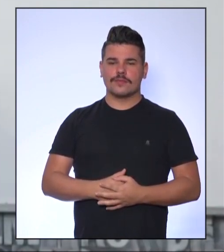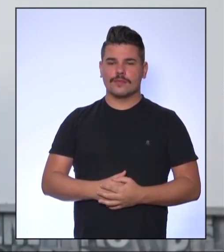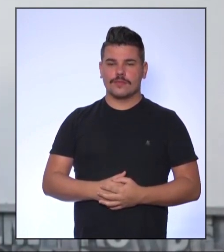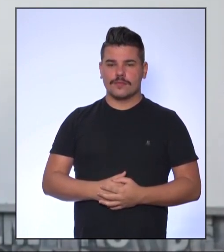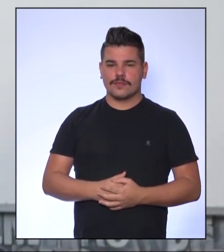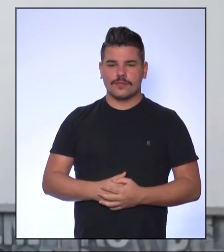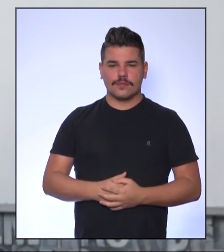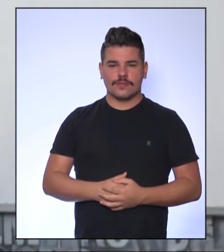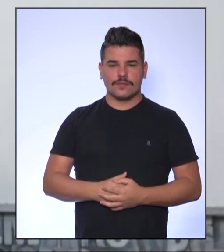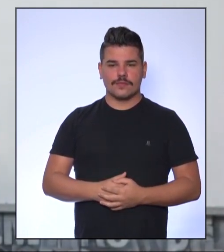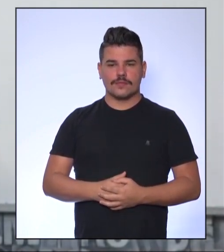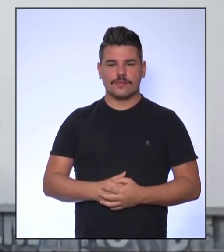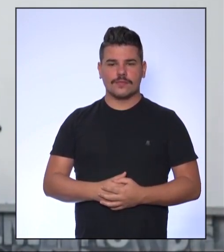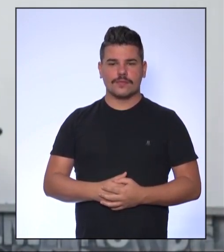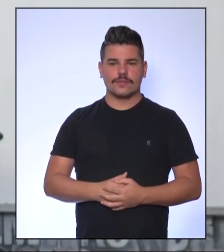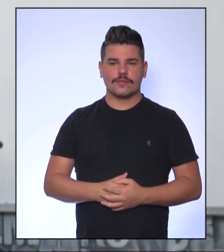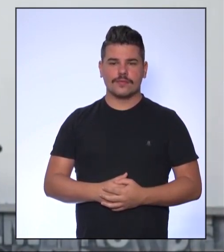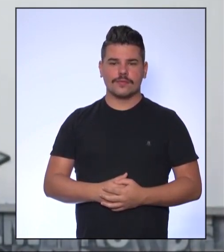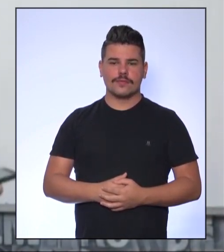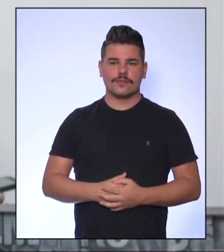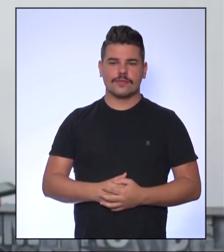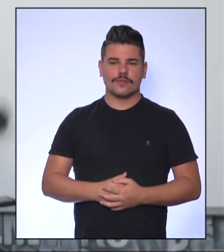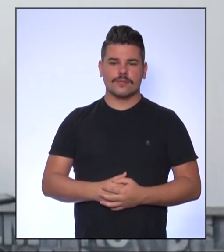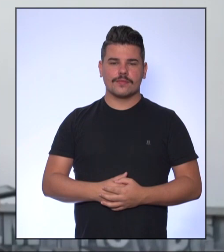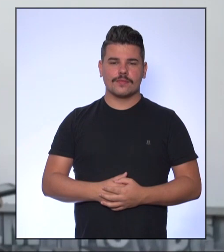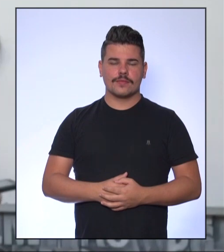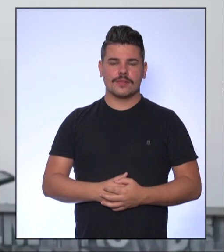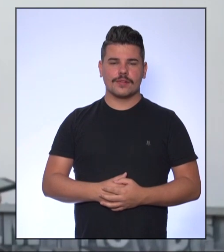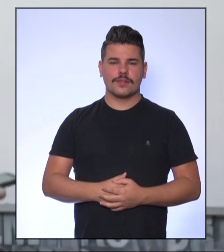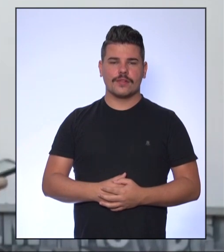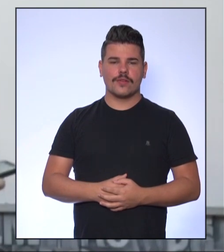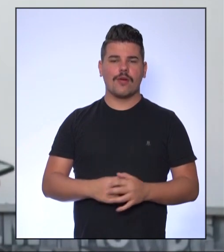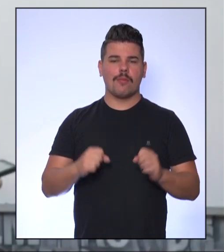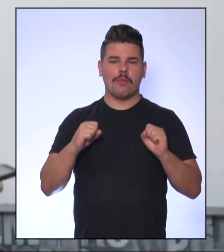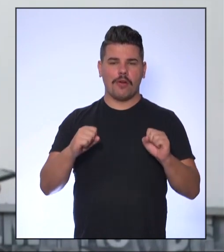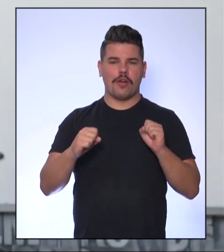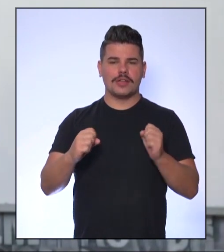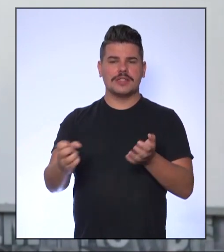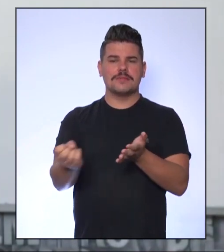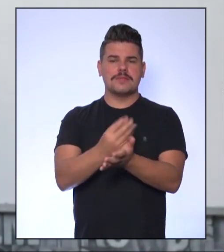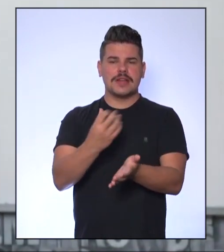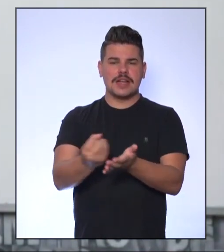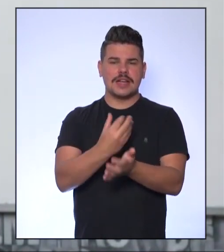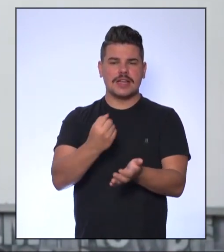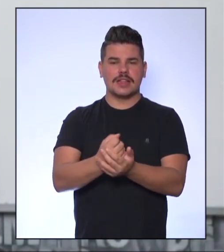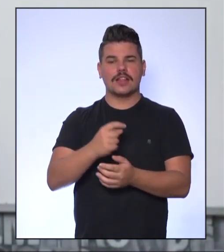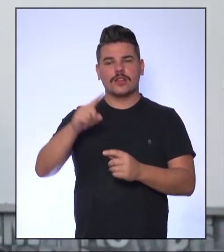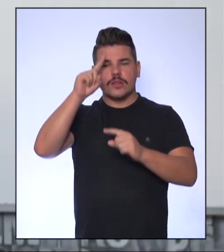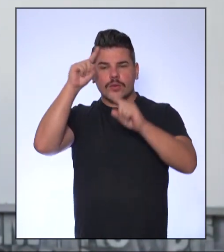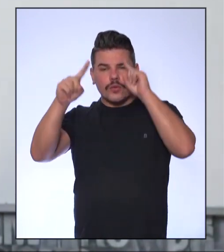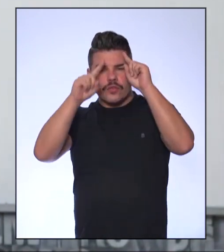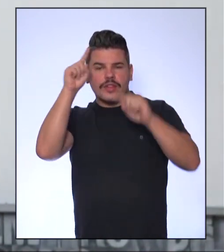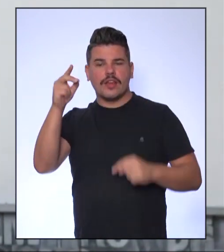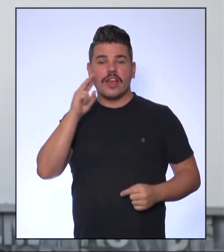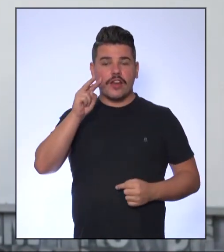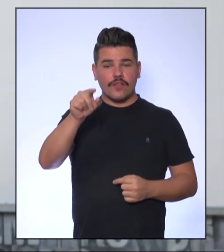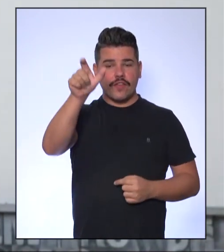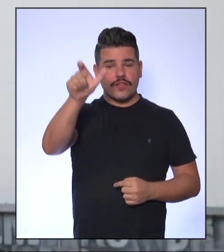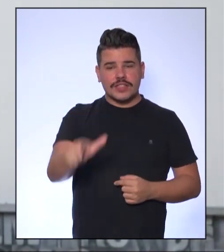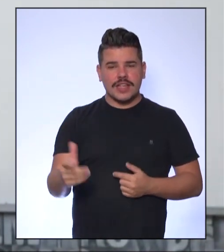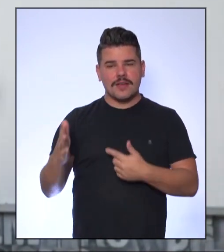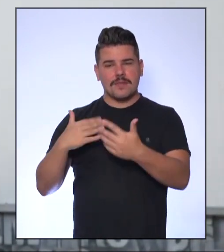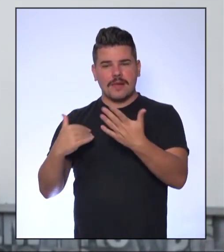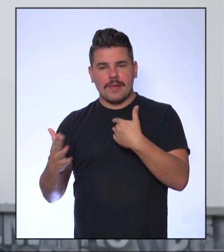Galera, novamente, mande suas dúvidas, eu quero ver a sua interação.